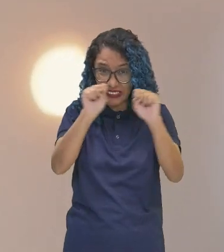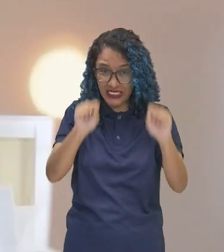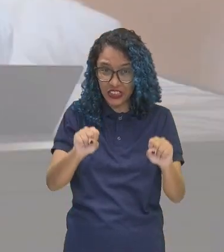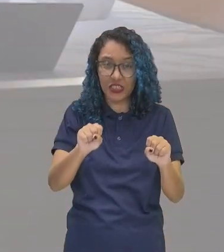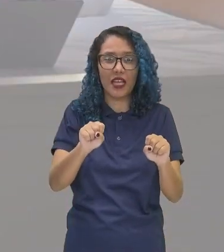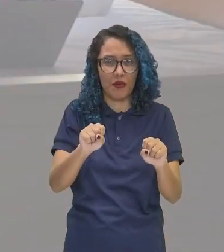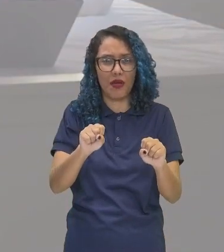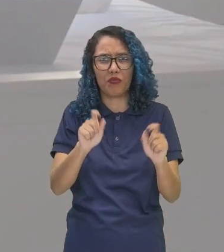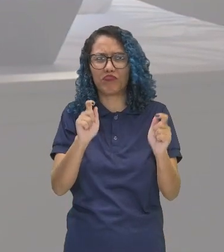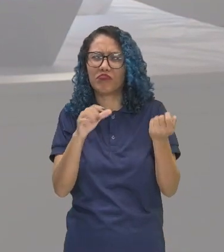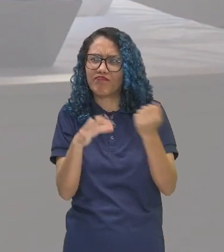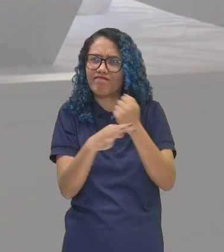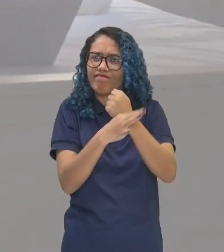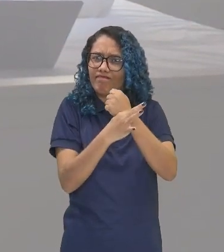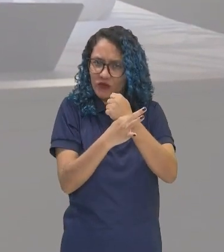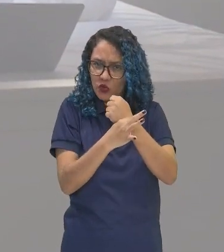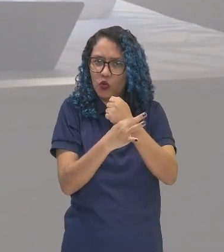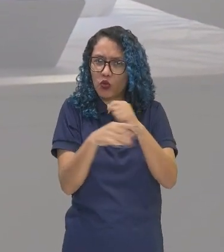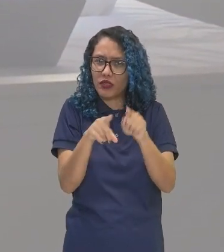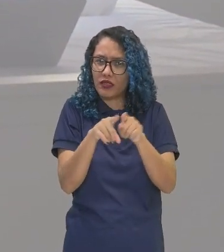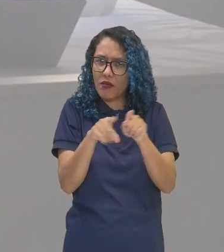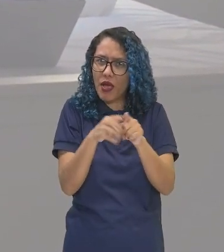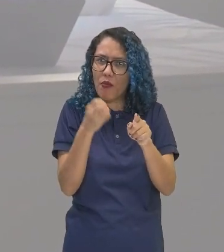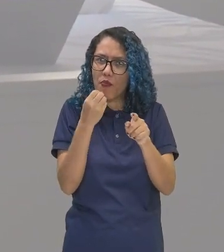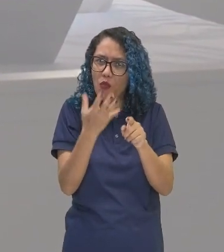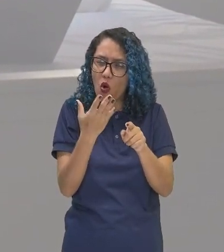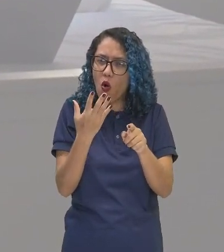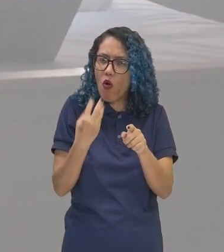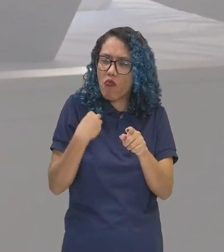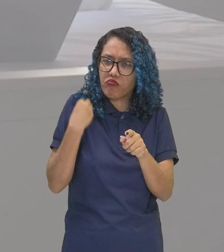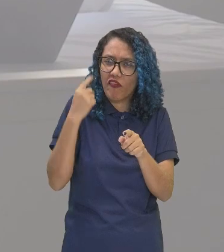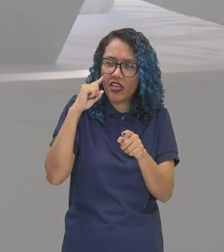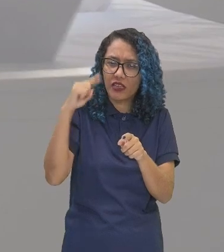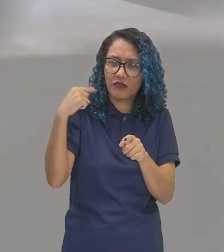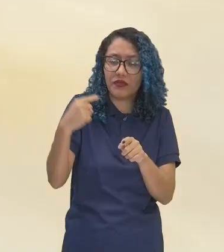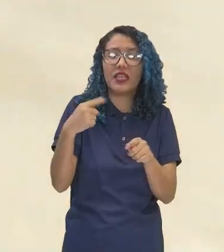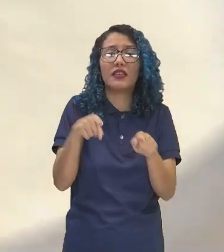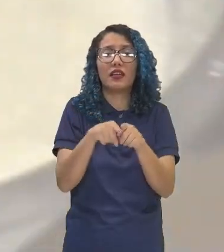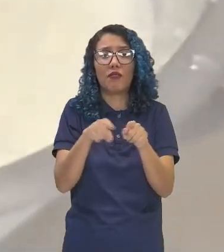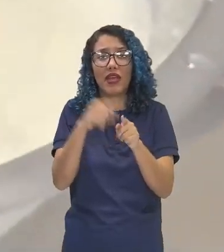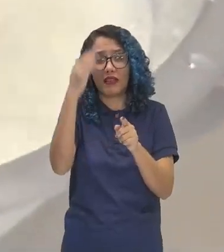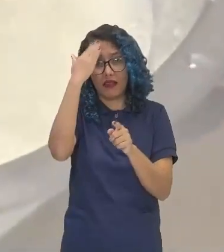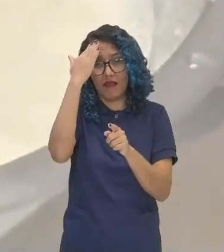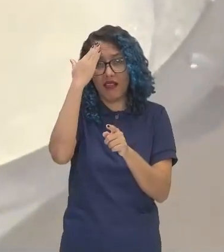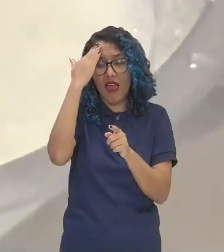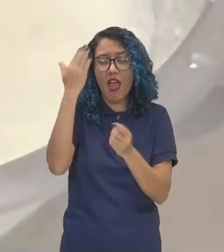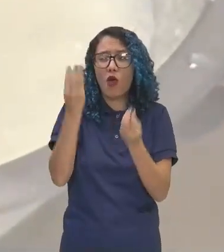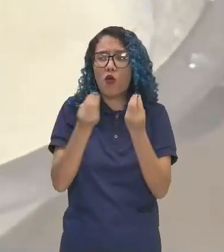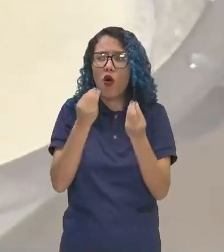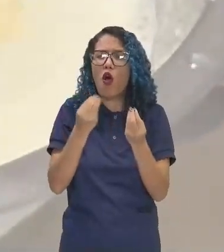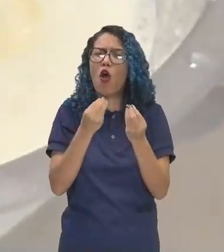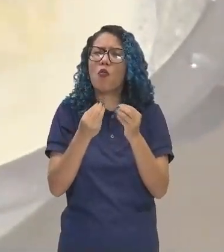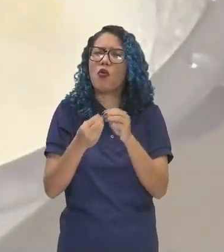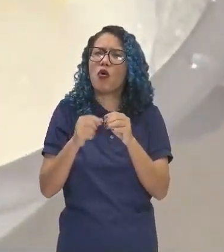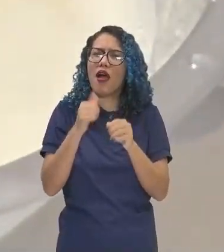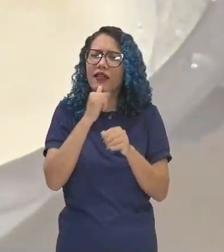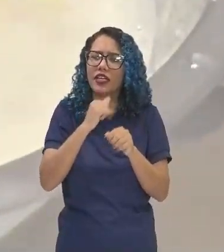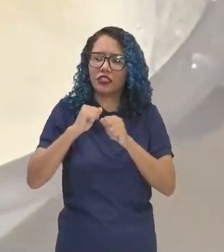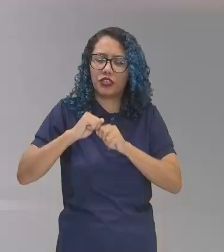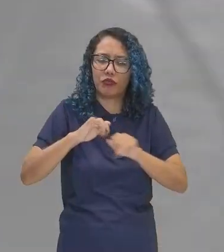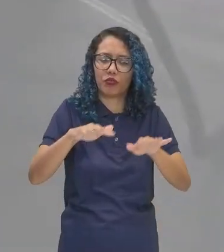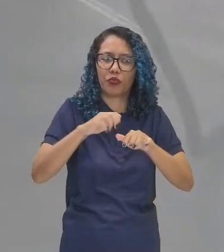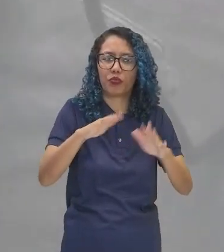sua casa. Esses são dispositivos que transformam energia elétrica em energia útil, como movimento ou